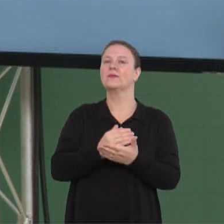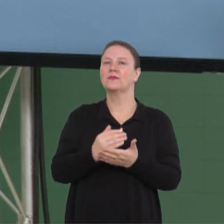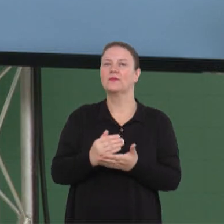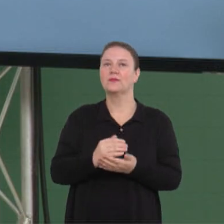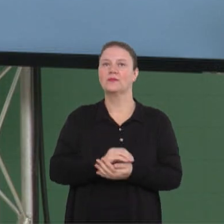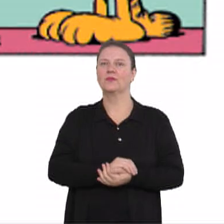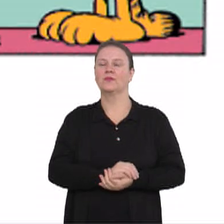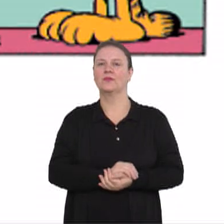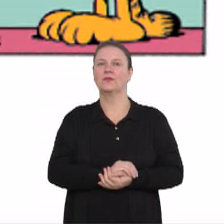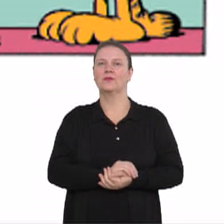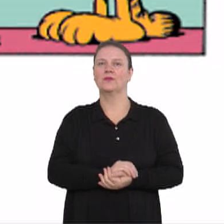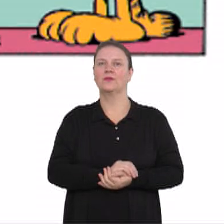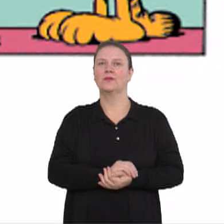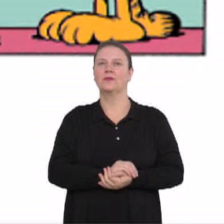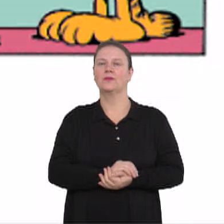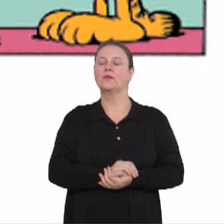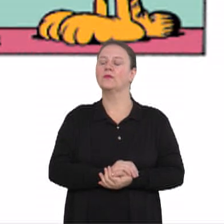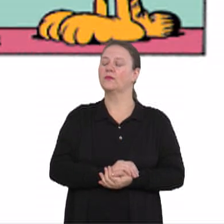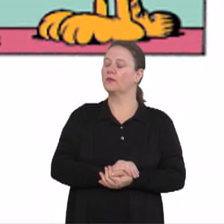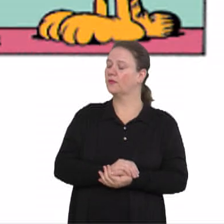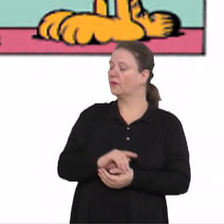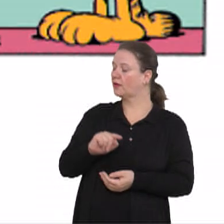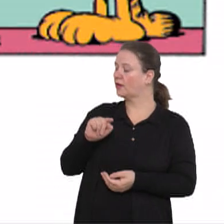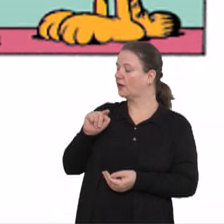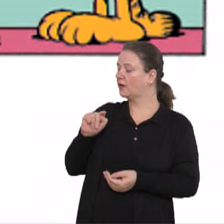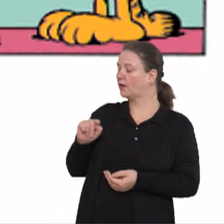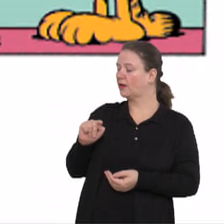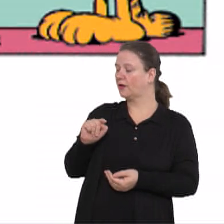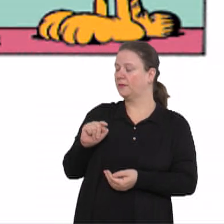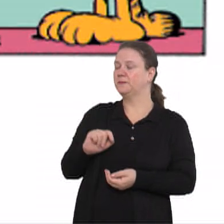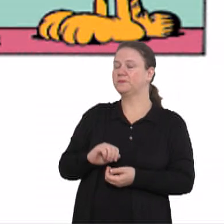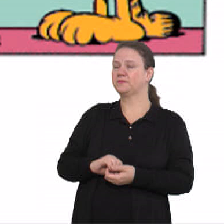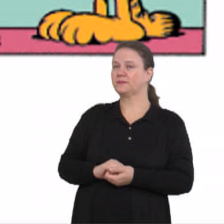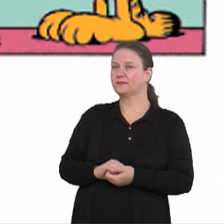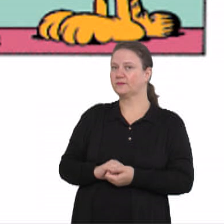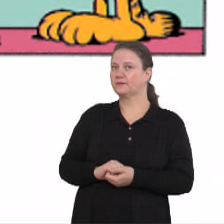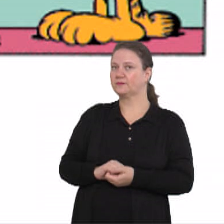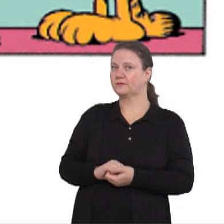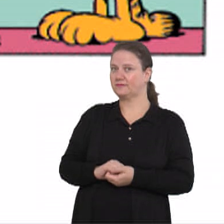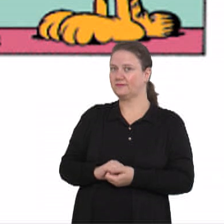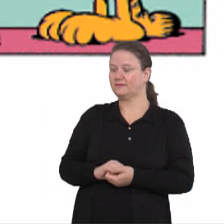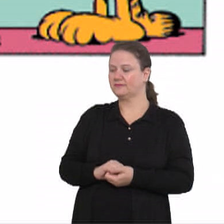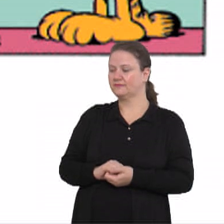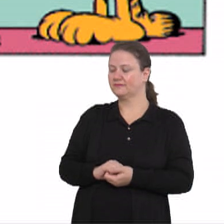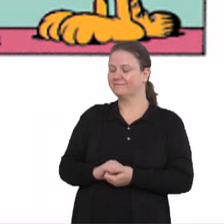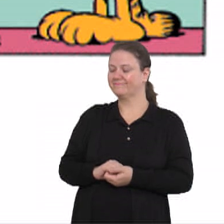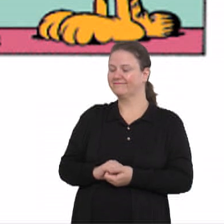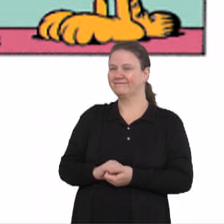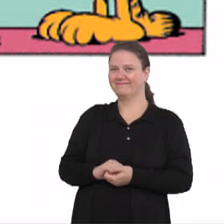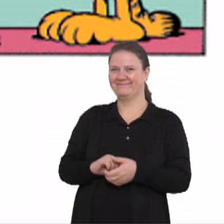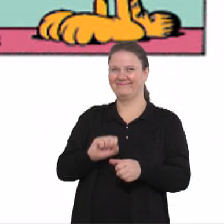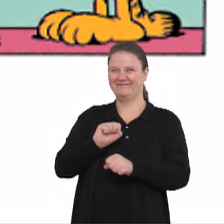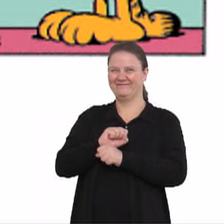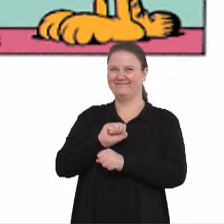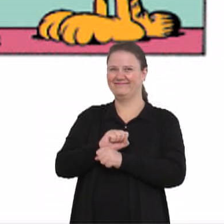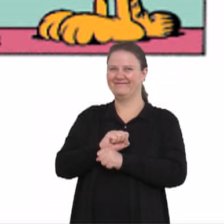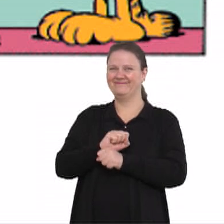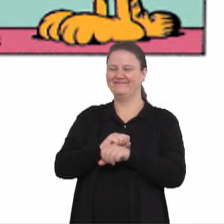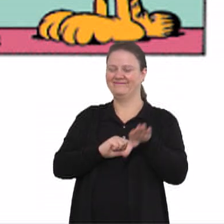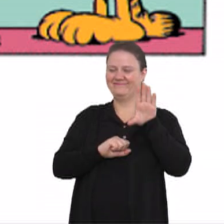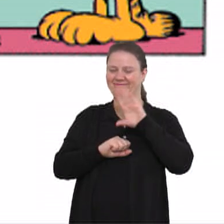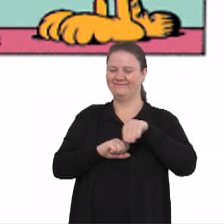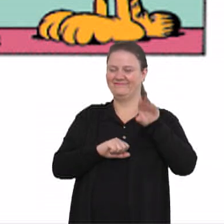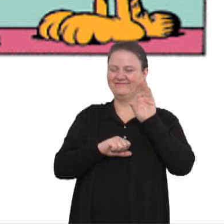assim ó o dia me fala assim e unidade que eu uso lentes rektion i